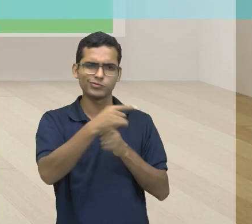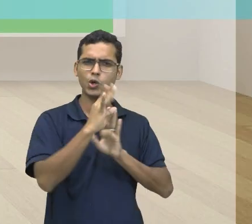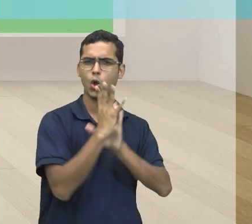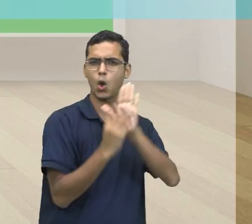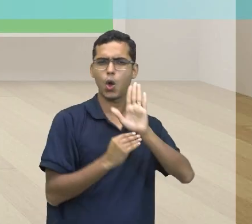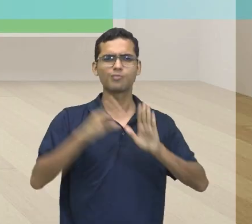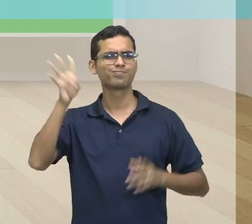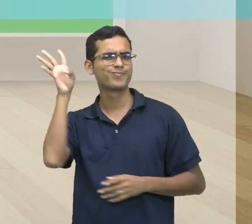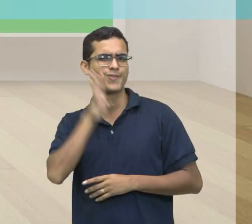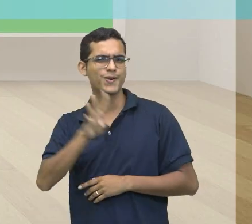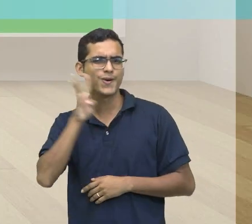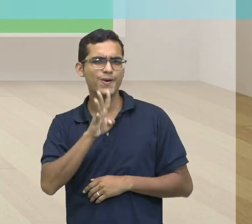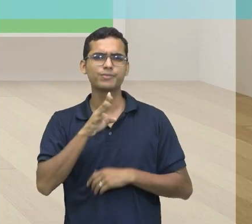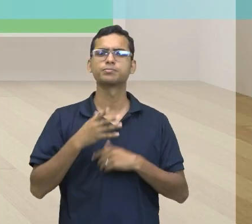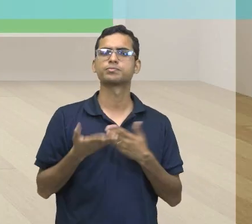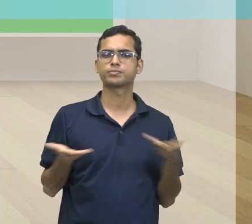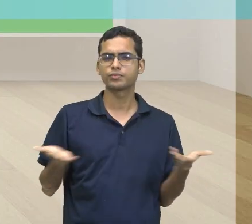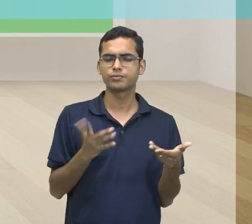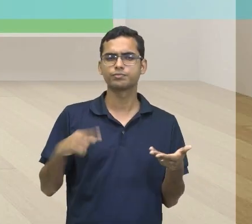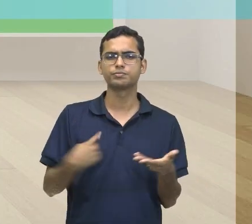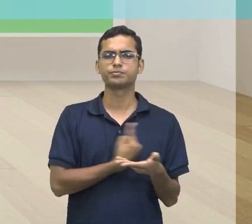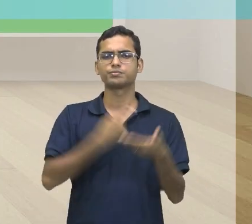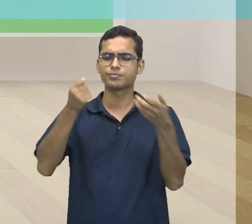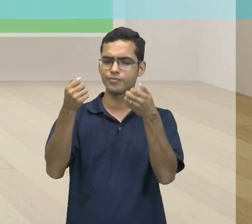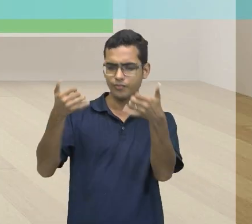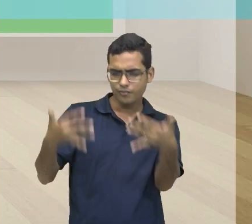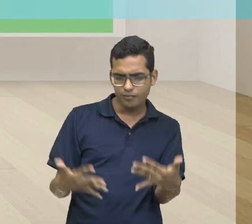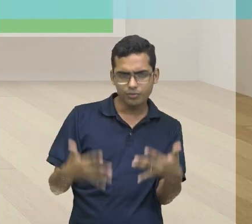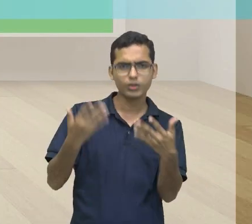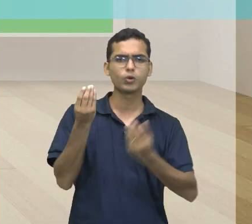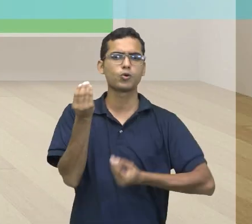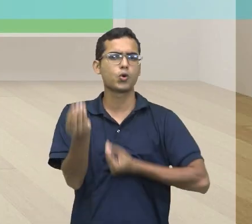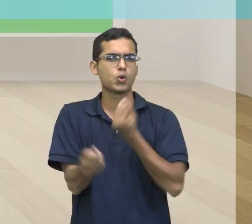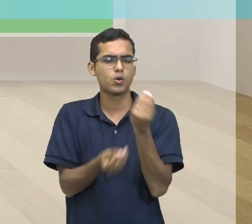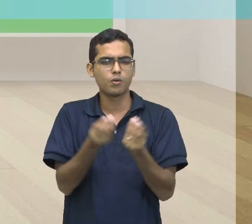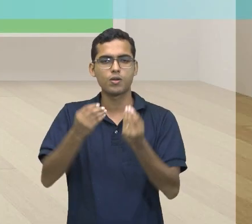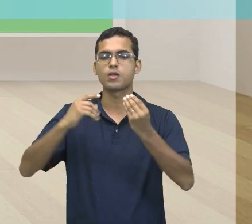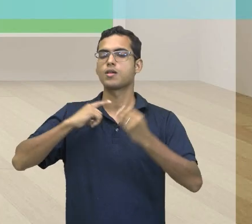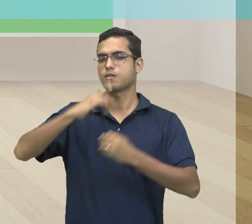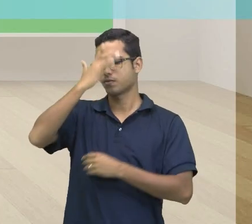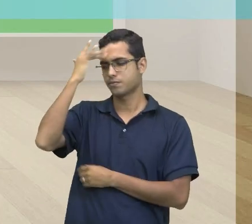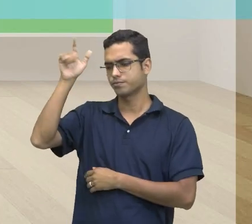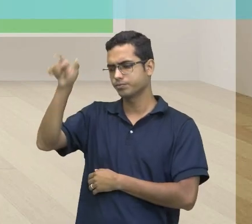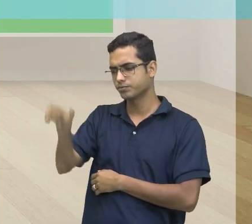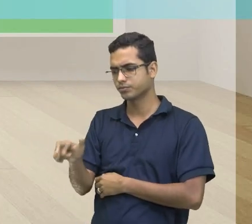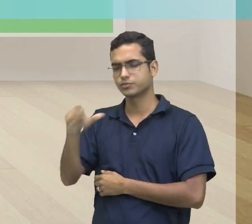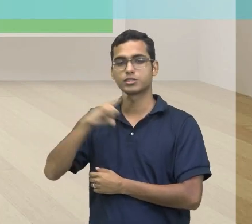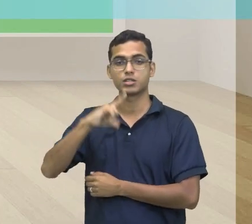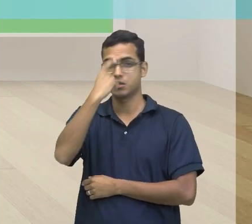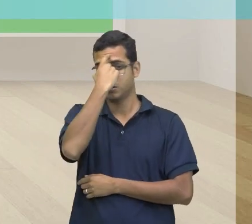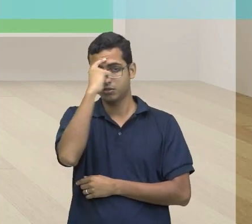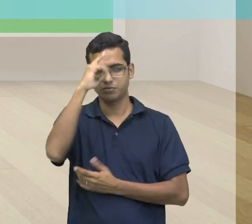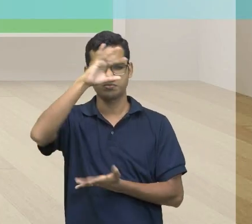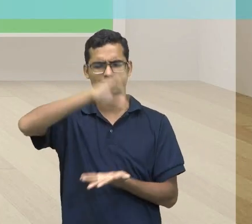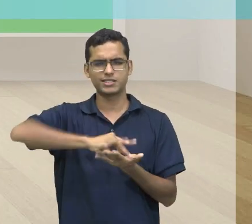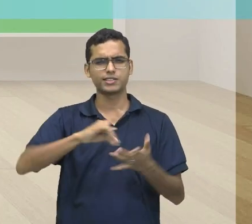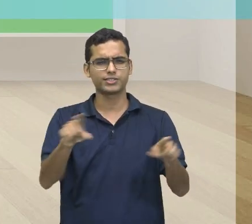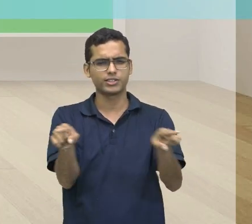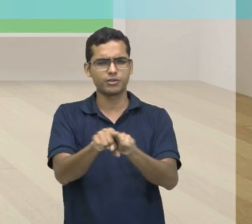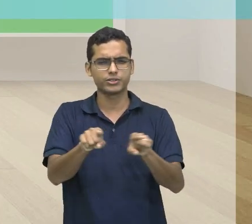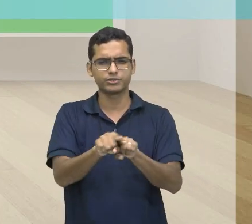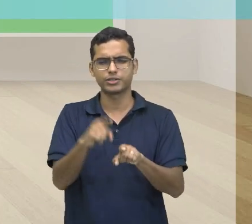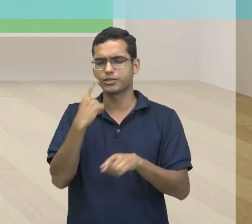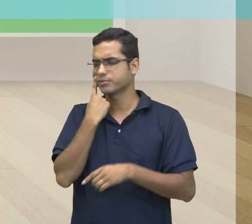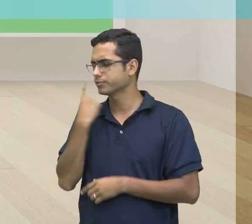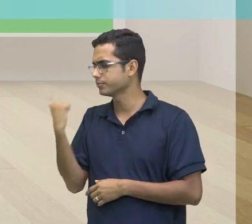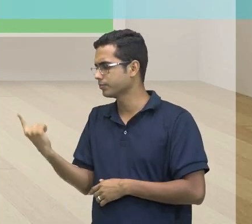falando aí de uma forma muito importante, de um linguista indiano que tratou dessa expansão da